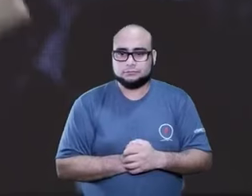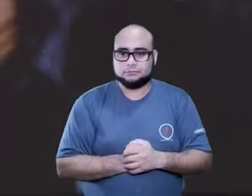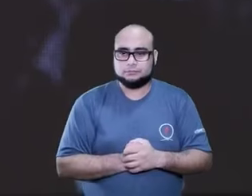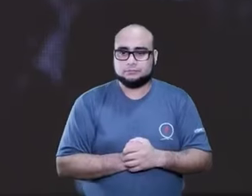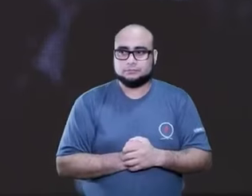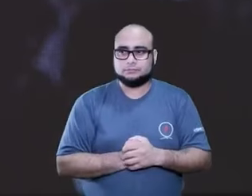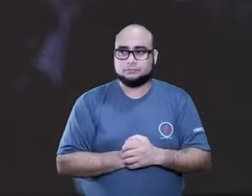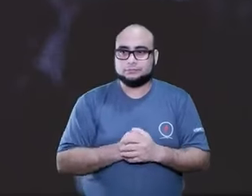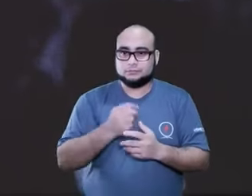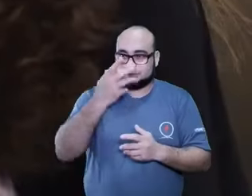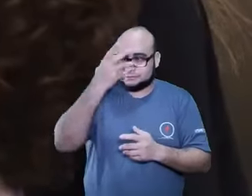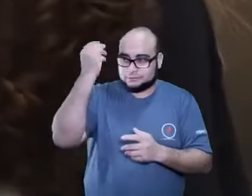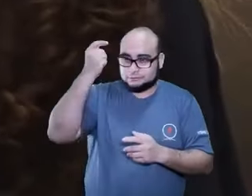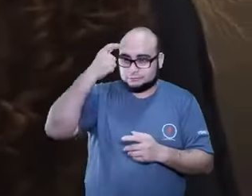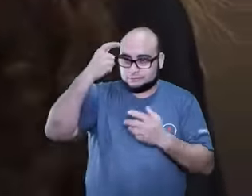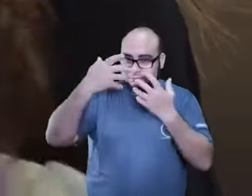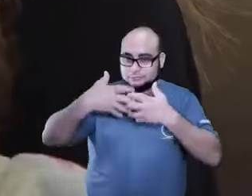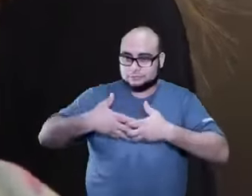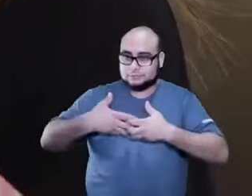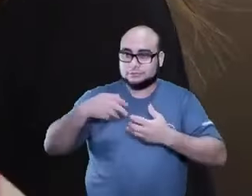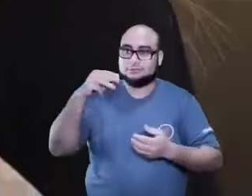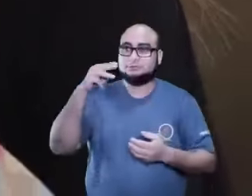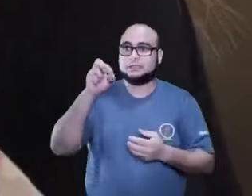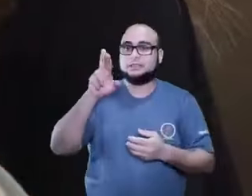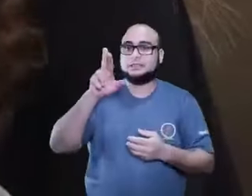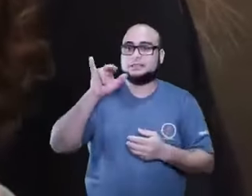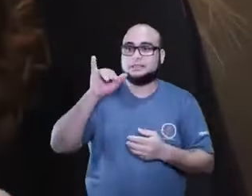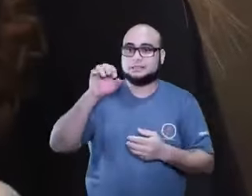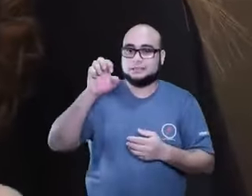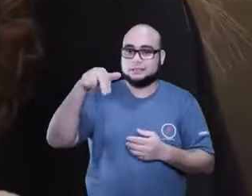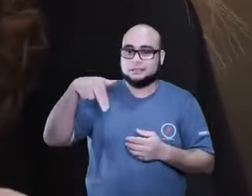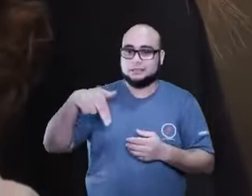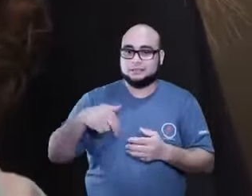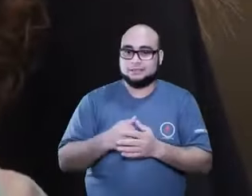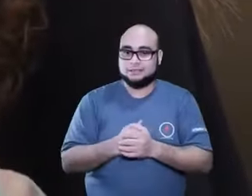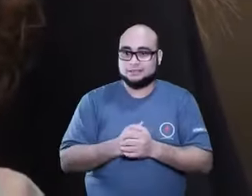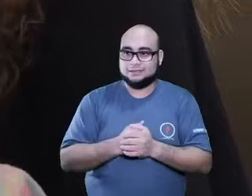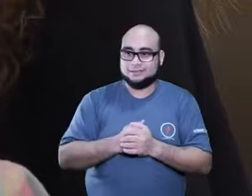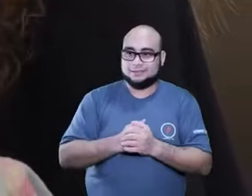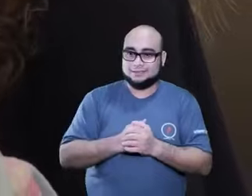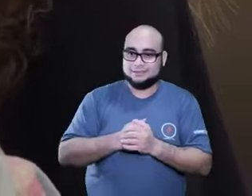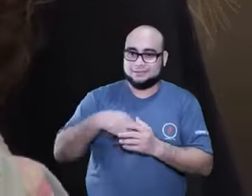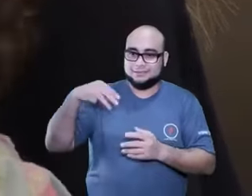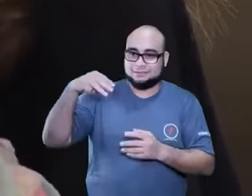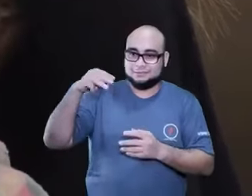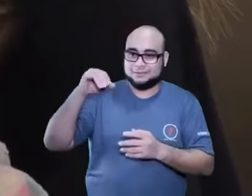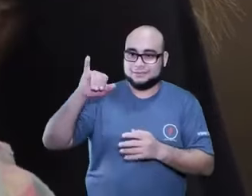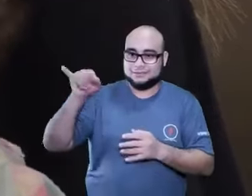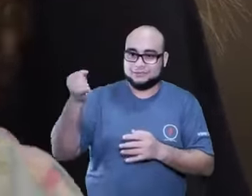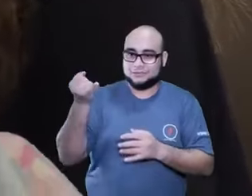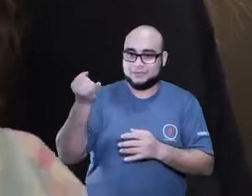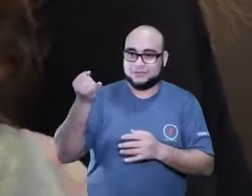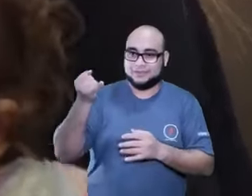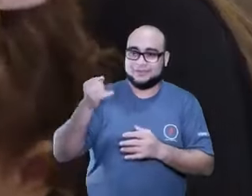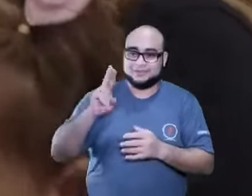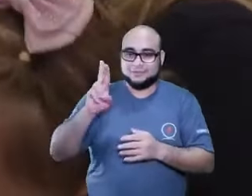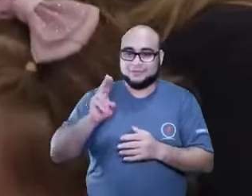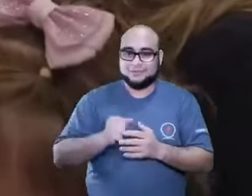a Miriam Gomes e a Majuzinha, que está ali dando um tchauzinho para mim, ó. Coisa boa, olha lá.